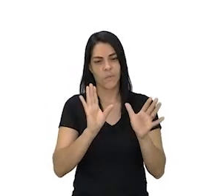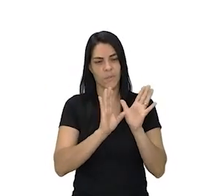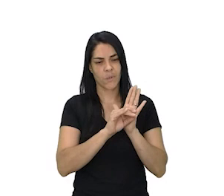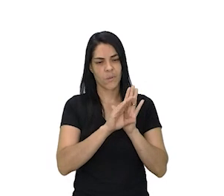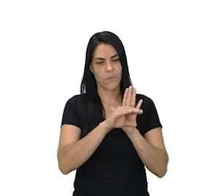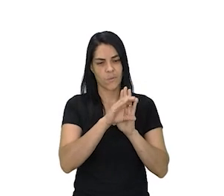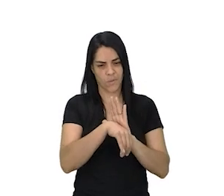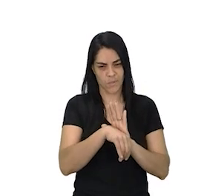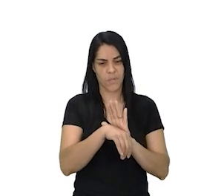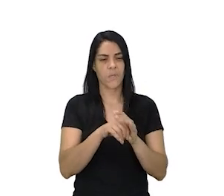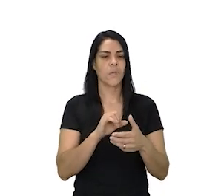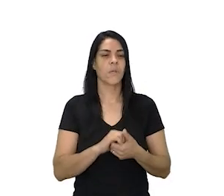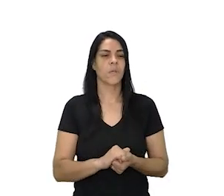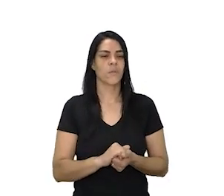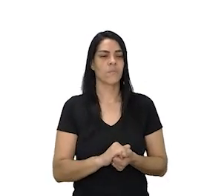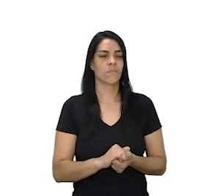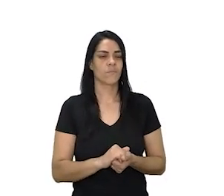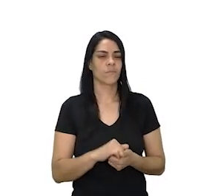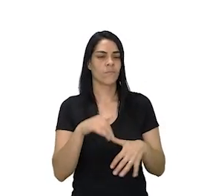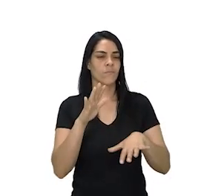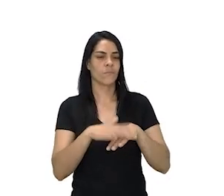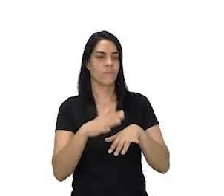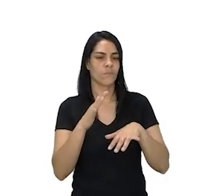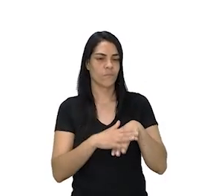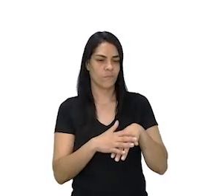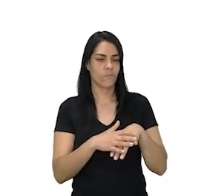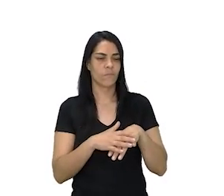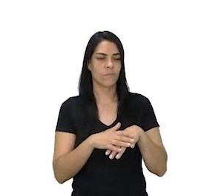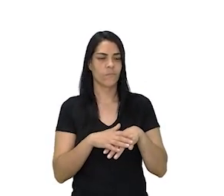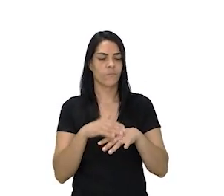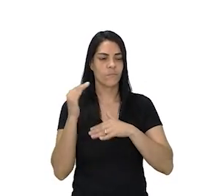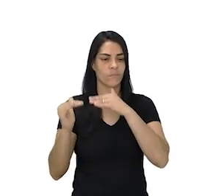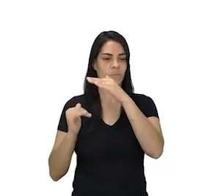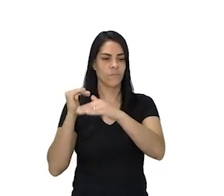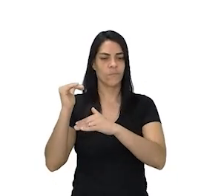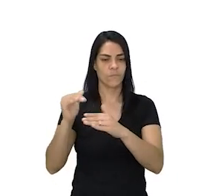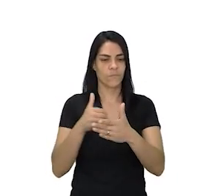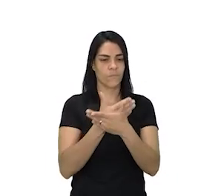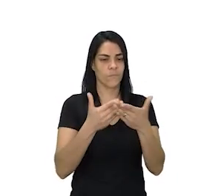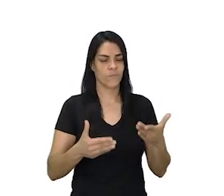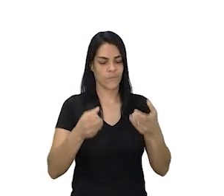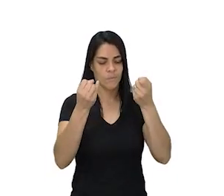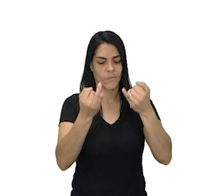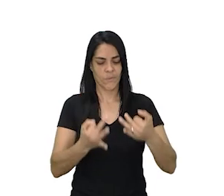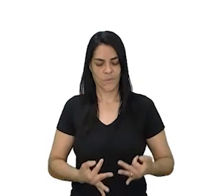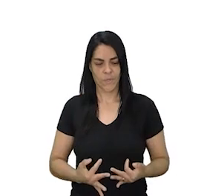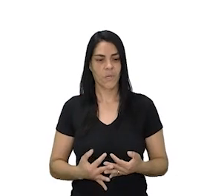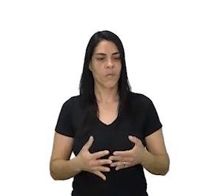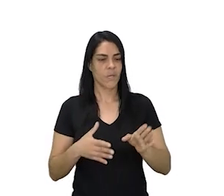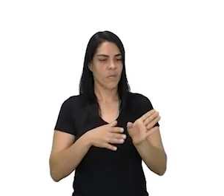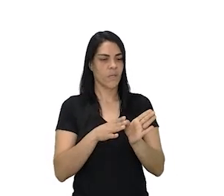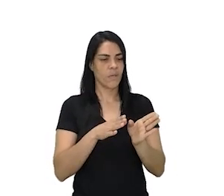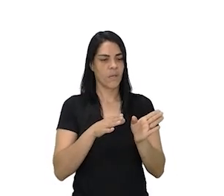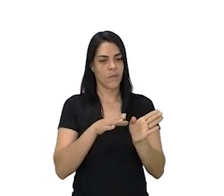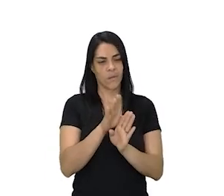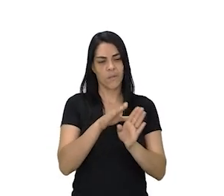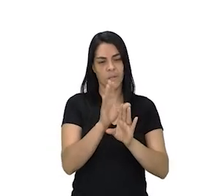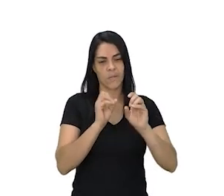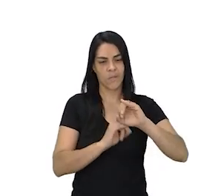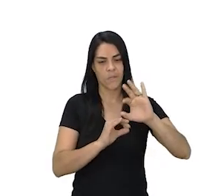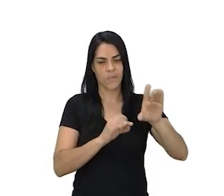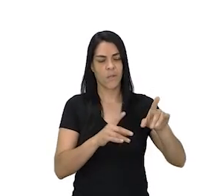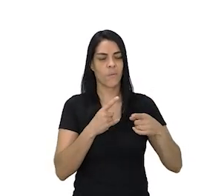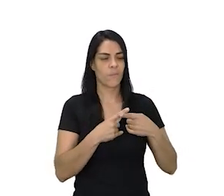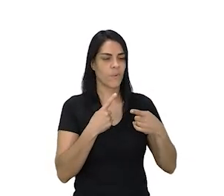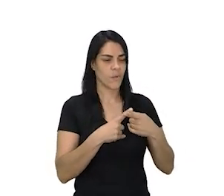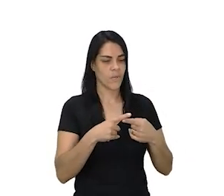fatos, ferramentas matemáticas para a gente descrever, explicar, predizer fenômenos. Por quê? Por